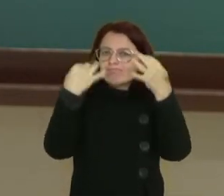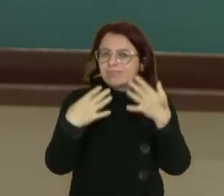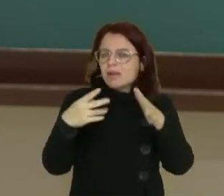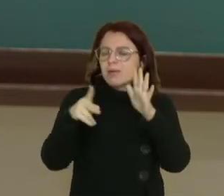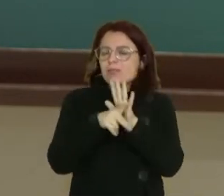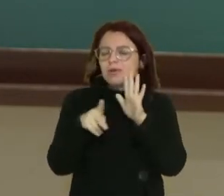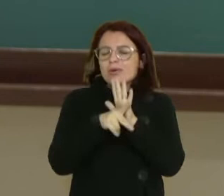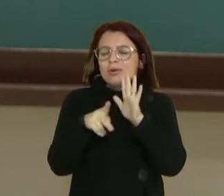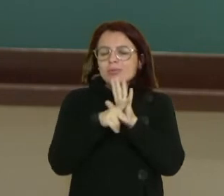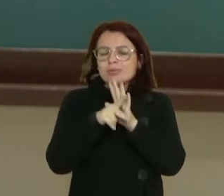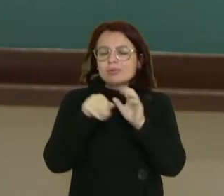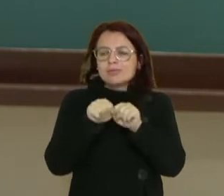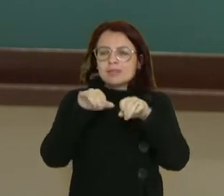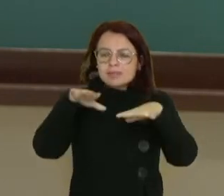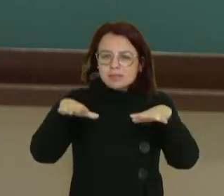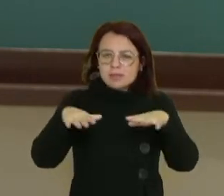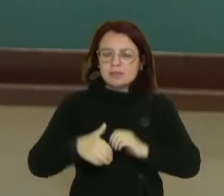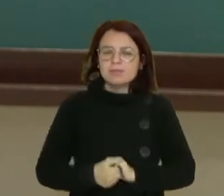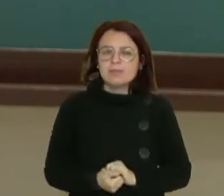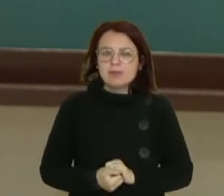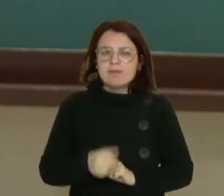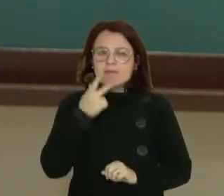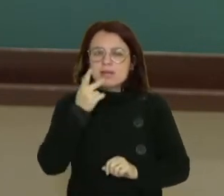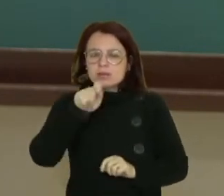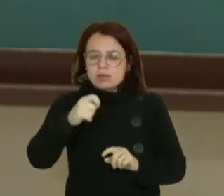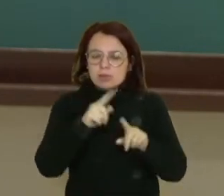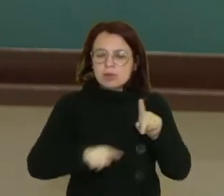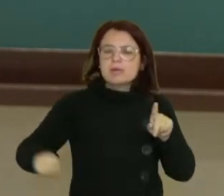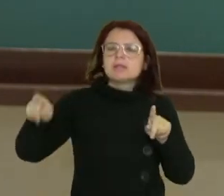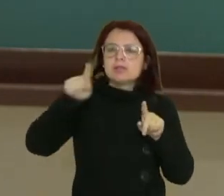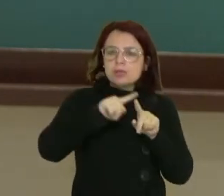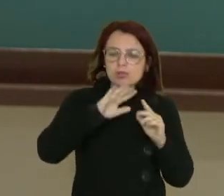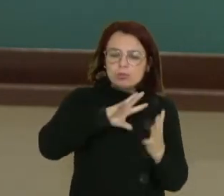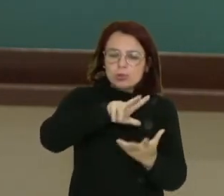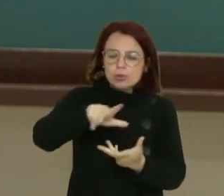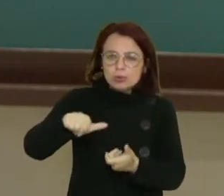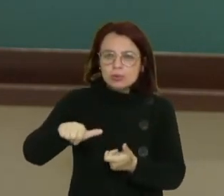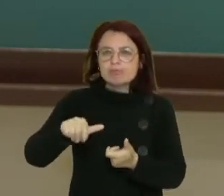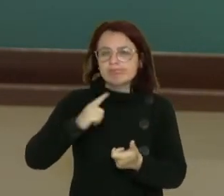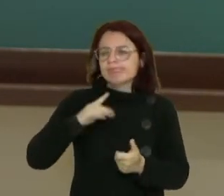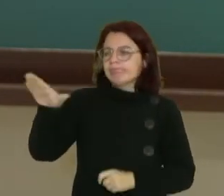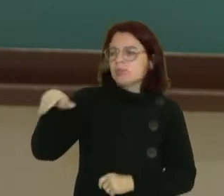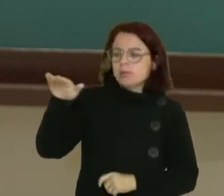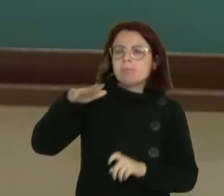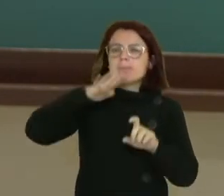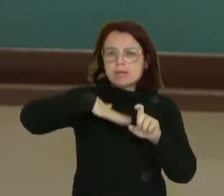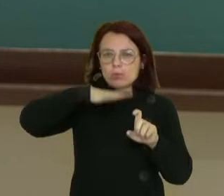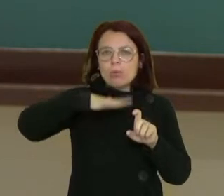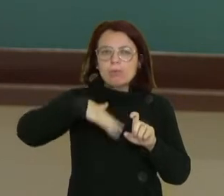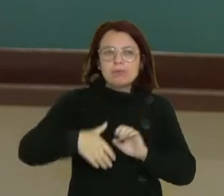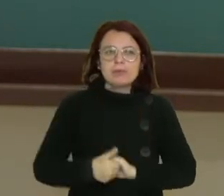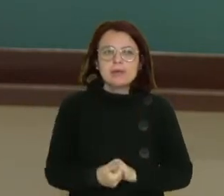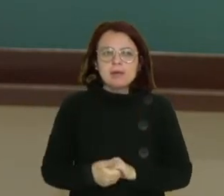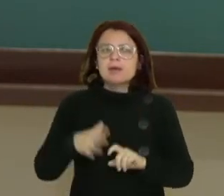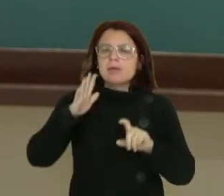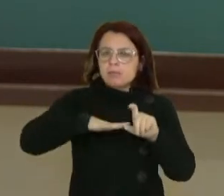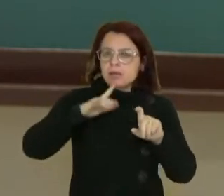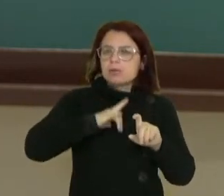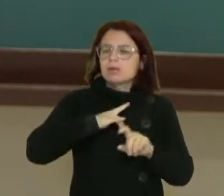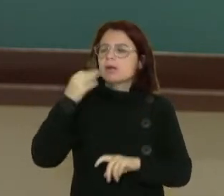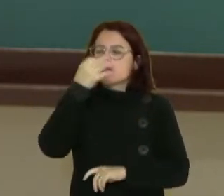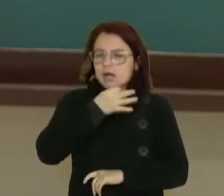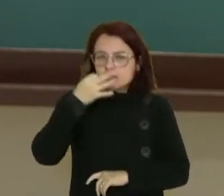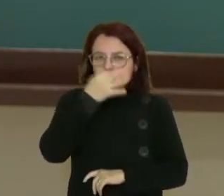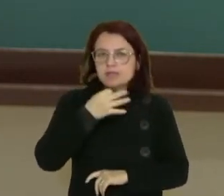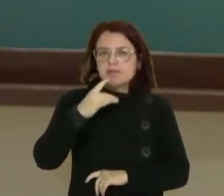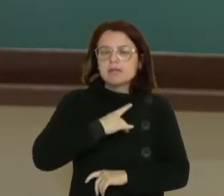Então, tudo aquilo que fala da origem do mundo é chamado de mito. Os mitos são narrativas,